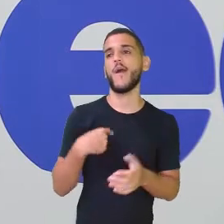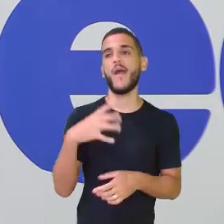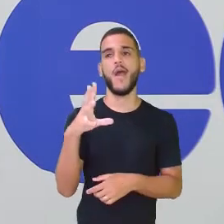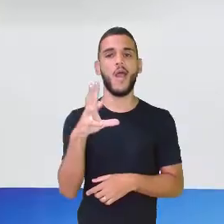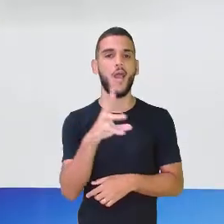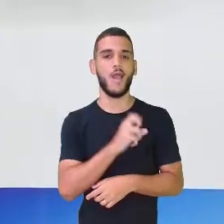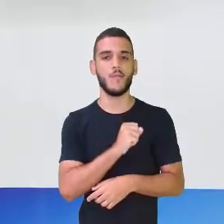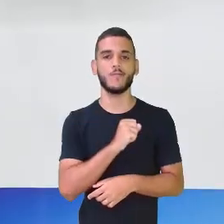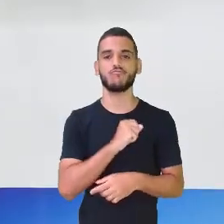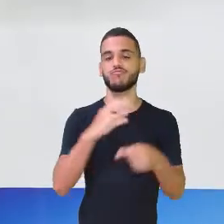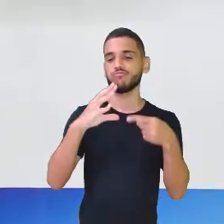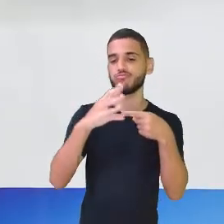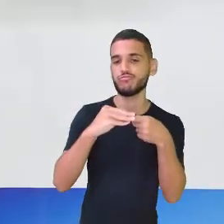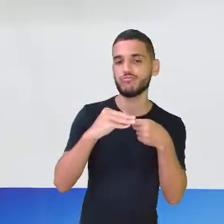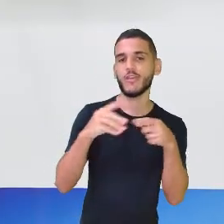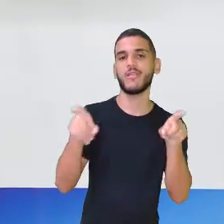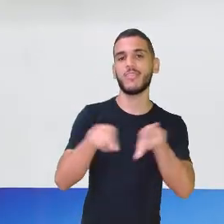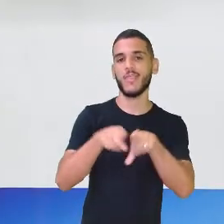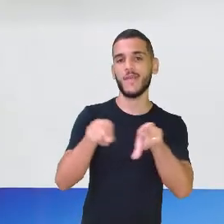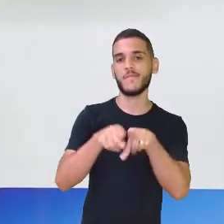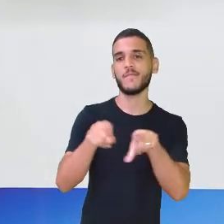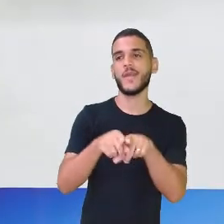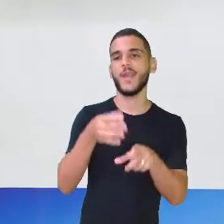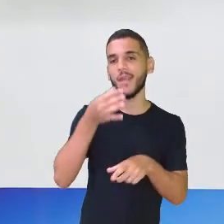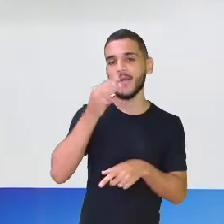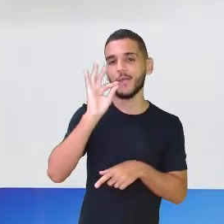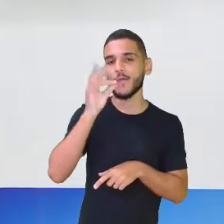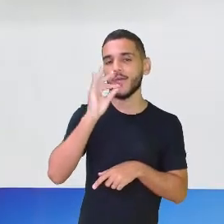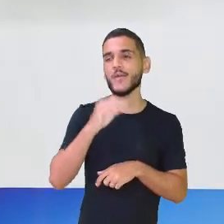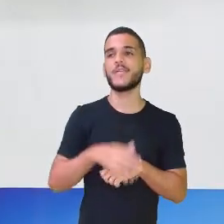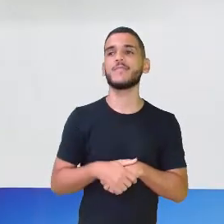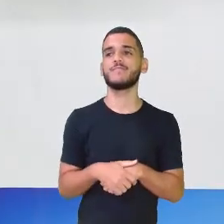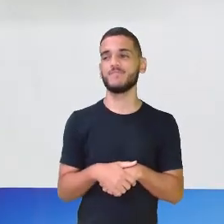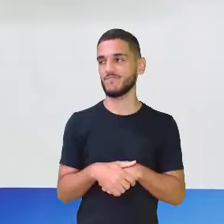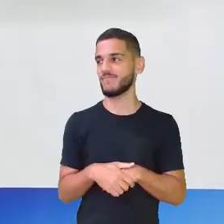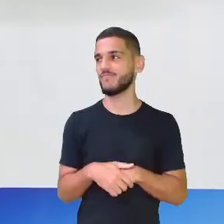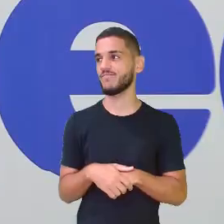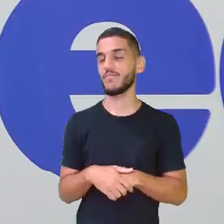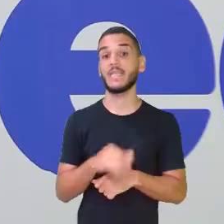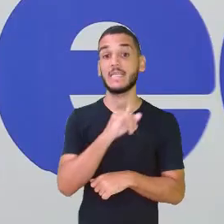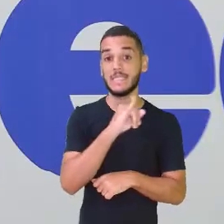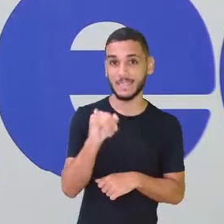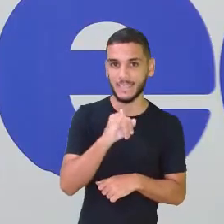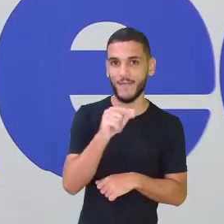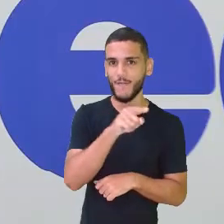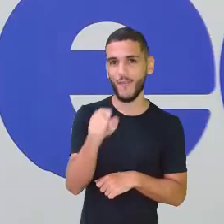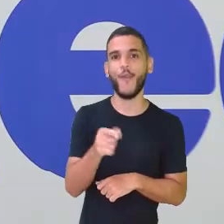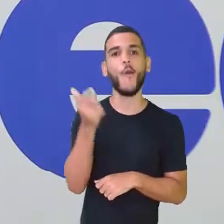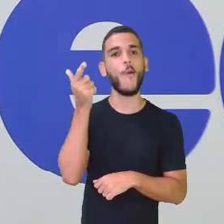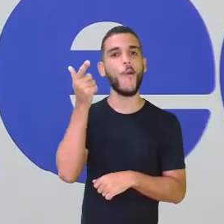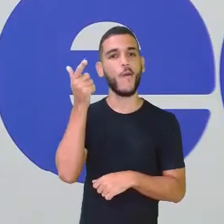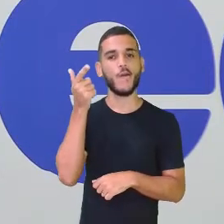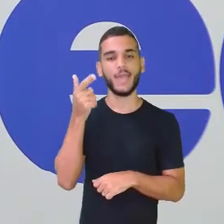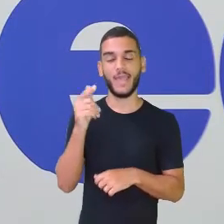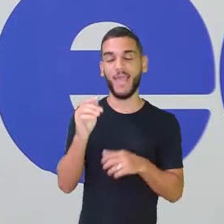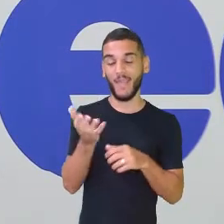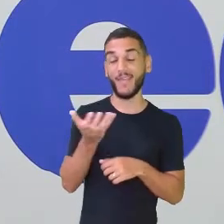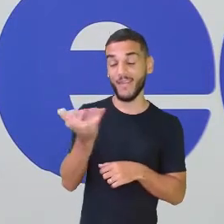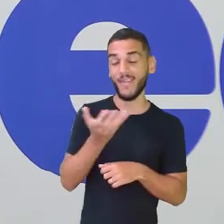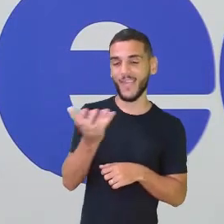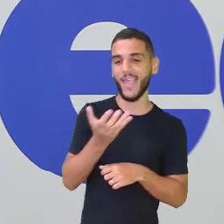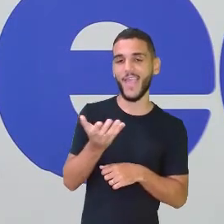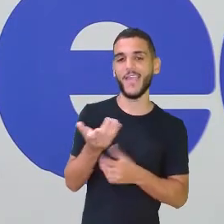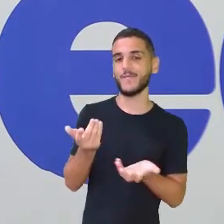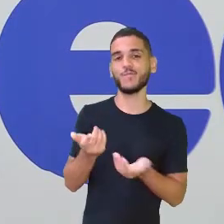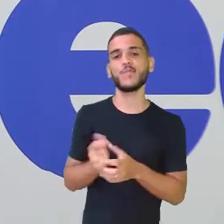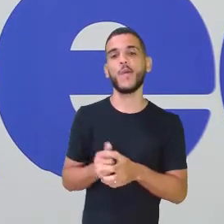Tendo coxinha e café, sou seu best, sou seu melhor amigo. Aqui, ó. Quer conquistar a professora Sinara? Compre